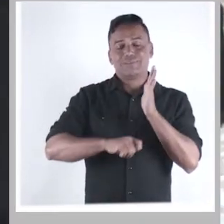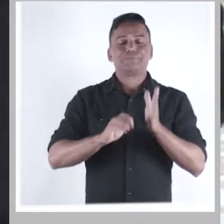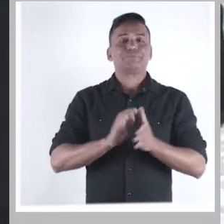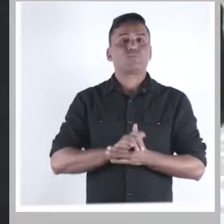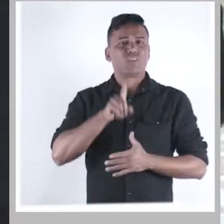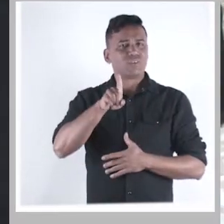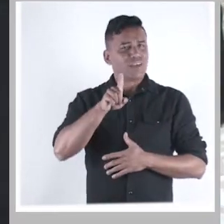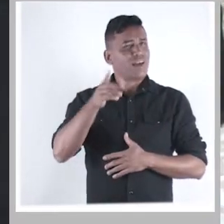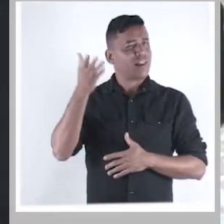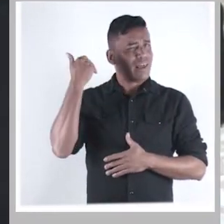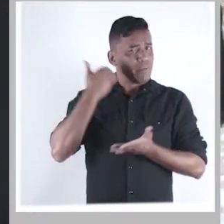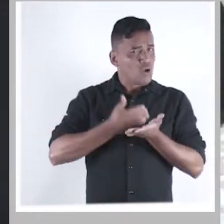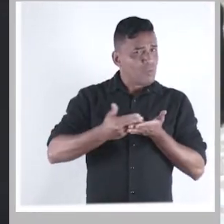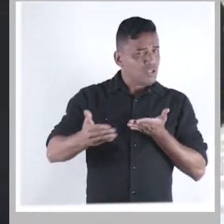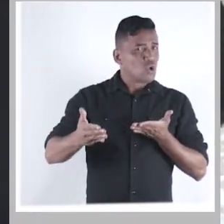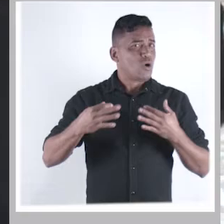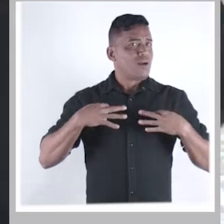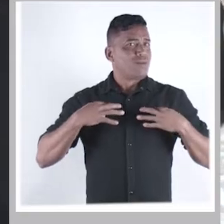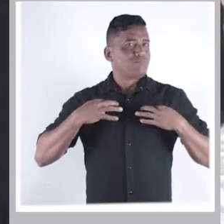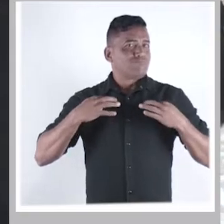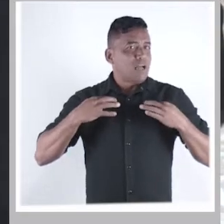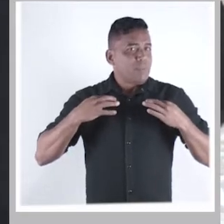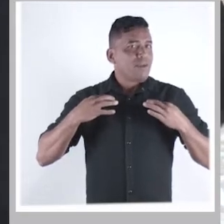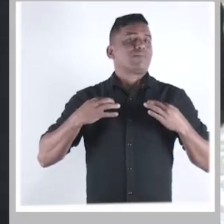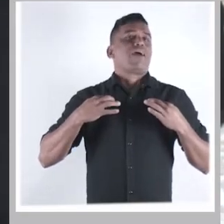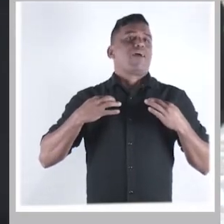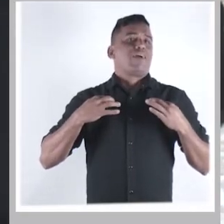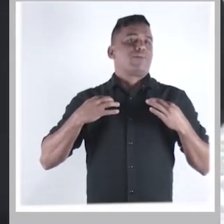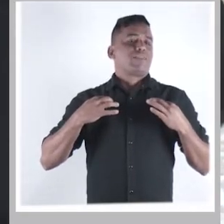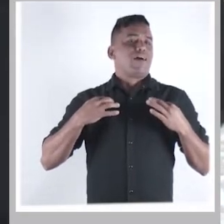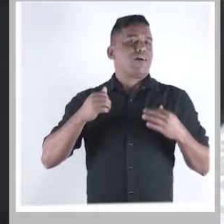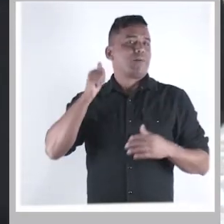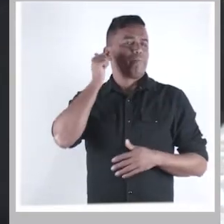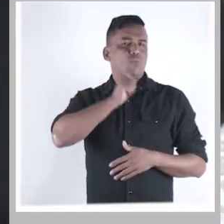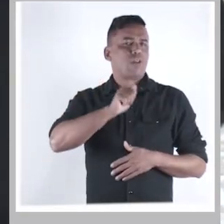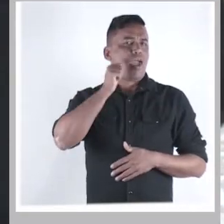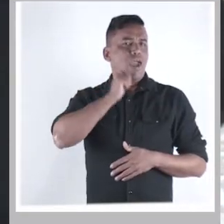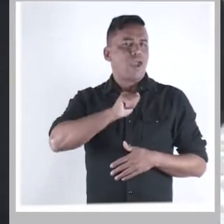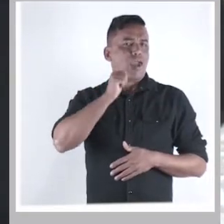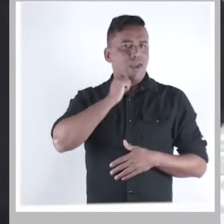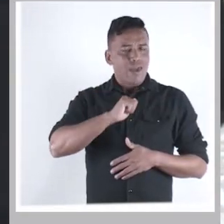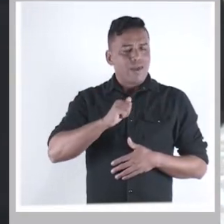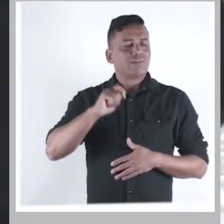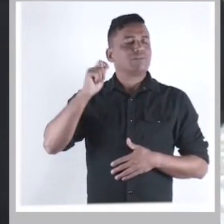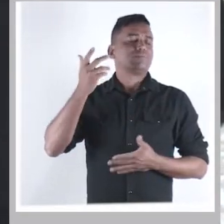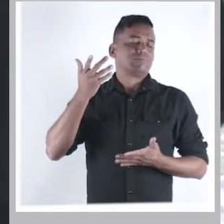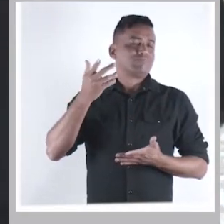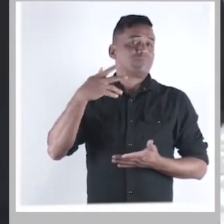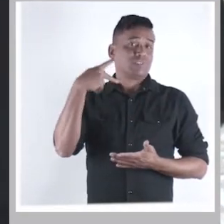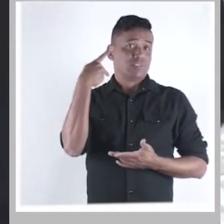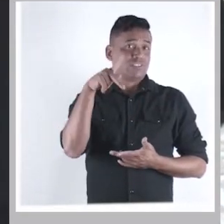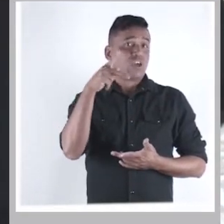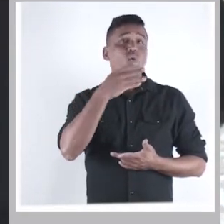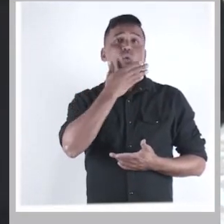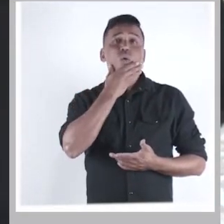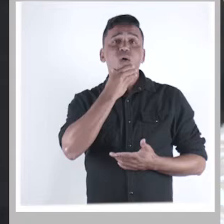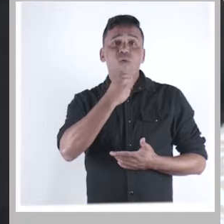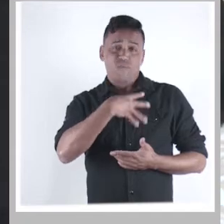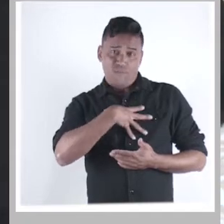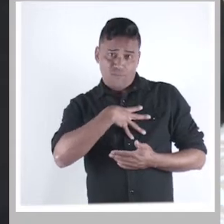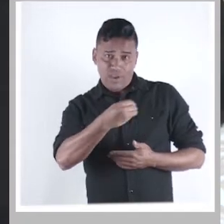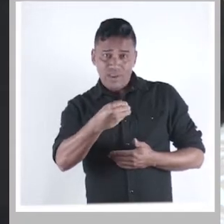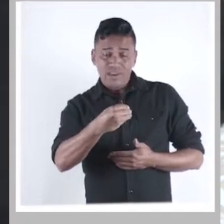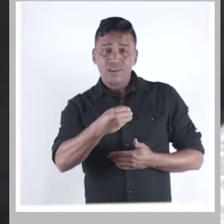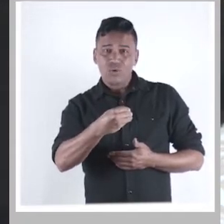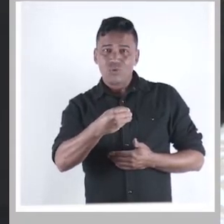começou você se apresentando, falando da sua camiseta, dessas mulheres. Você disse que seu